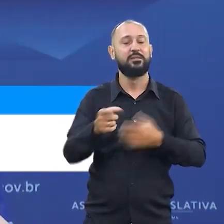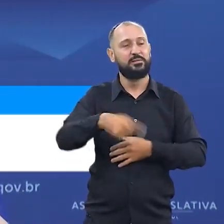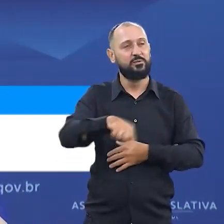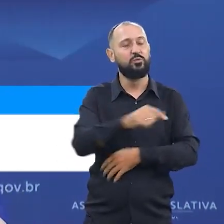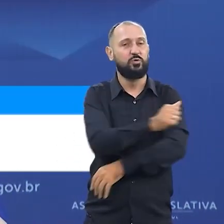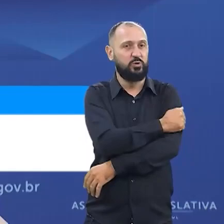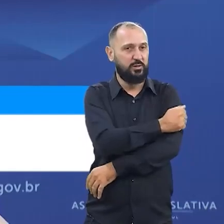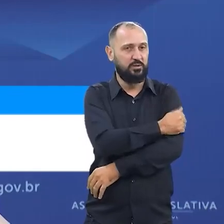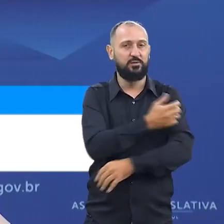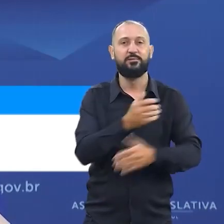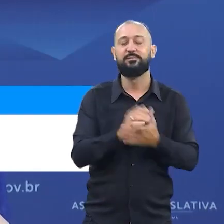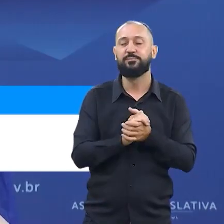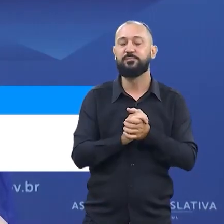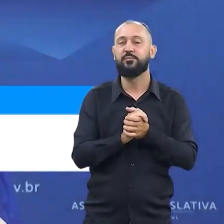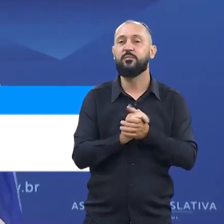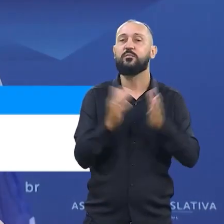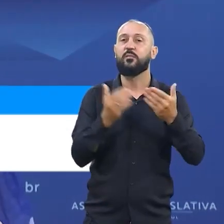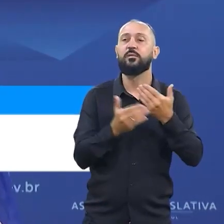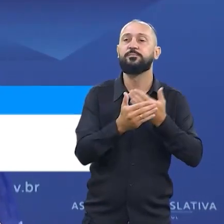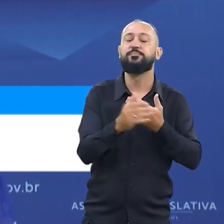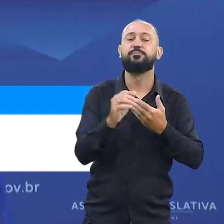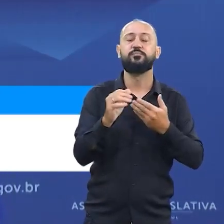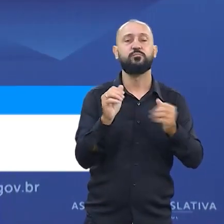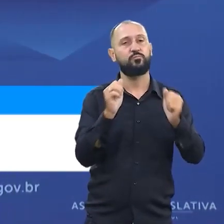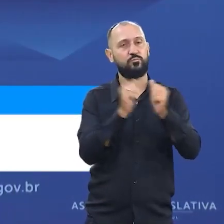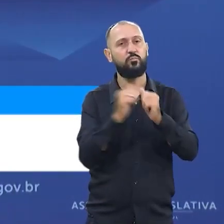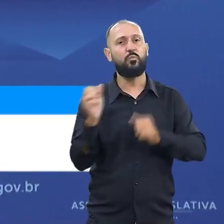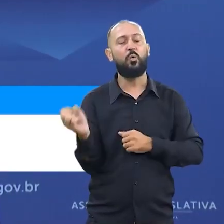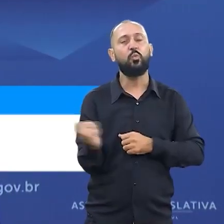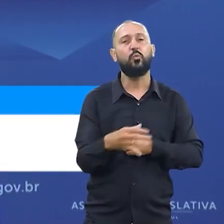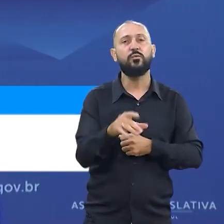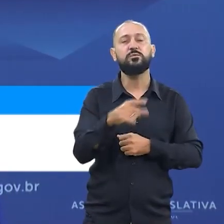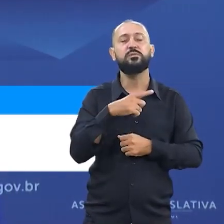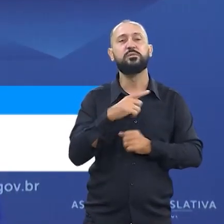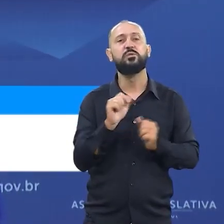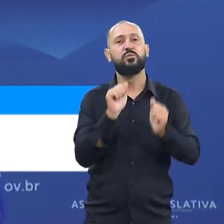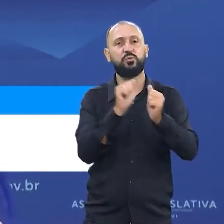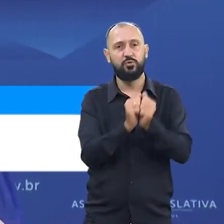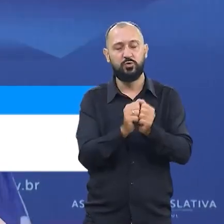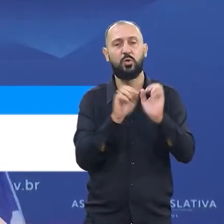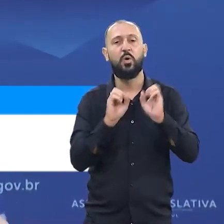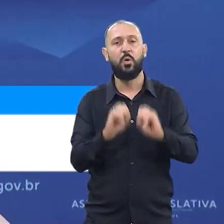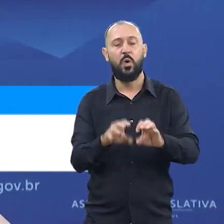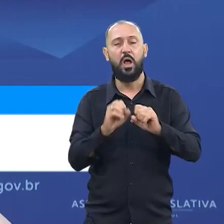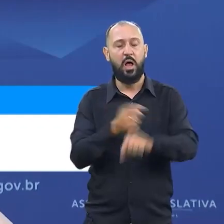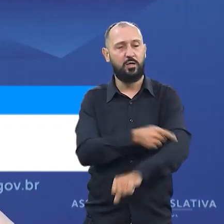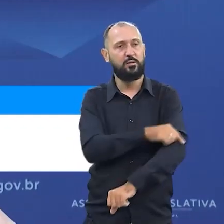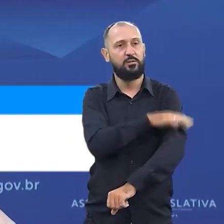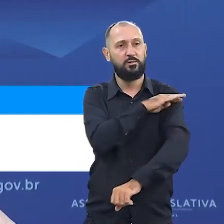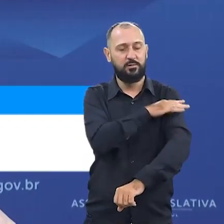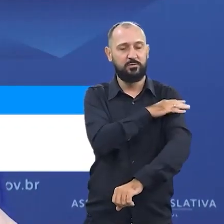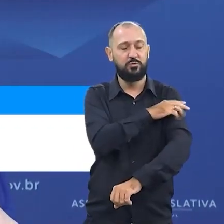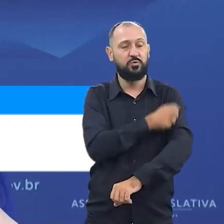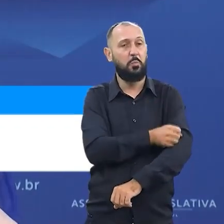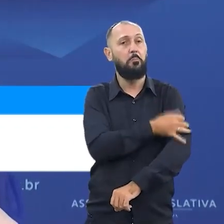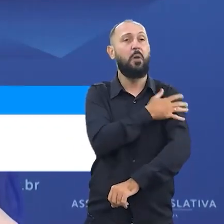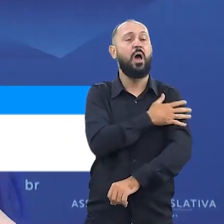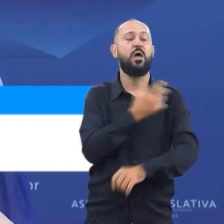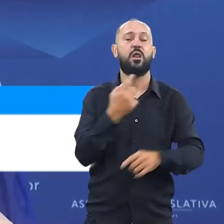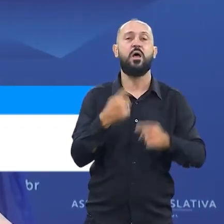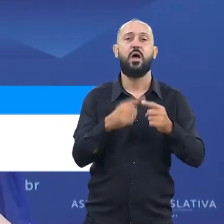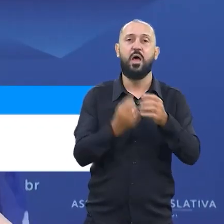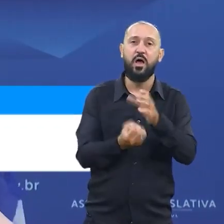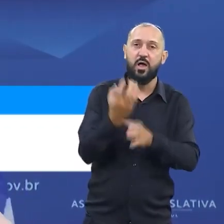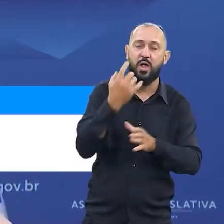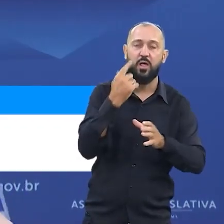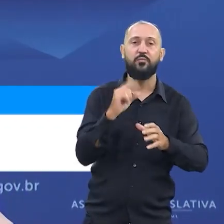desses alunos, e agora a gente vem com essa inovação, trazendo para o ensino fundamental das primeiras